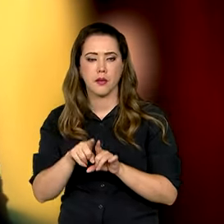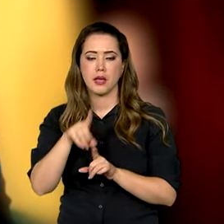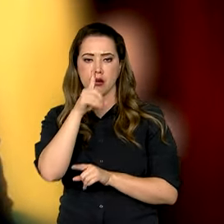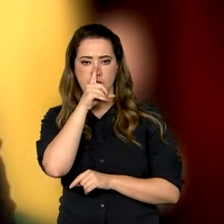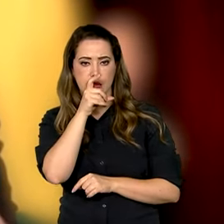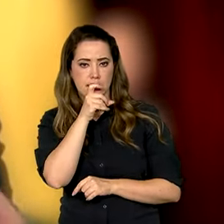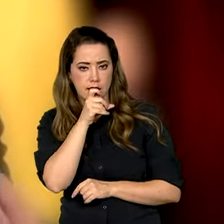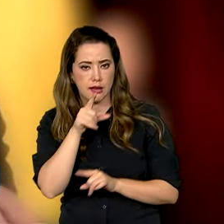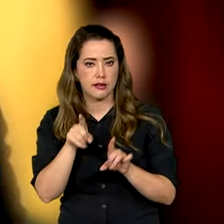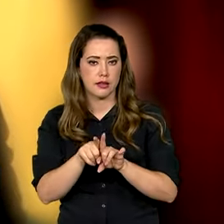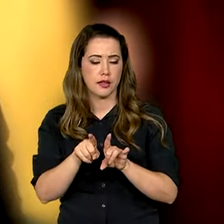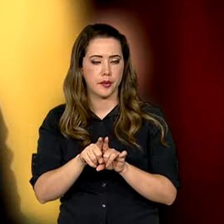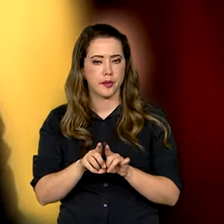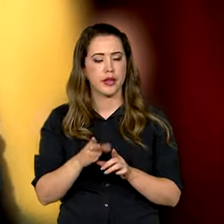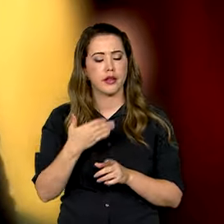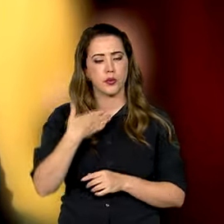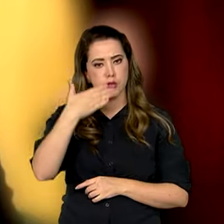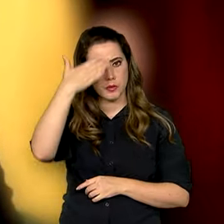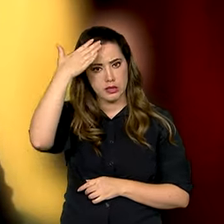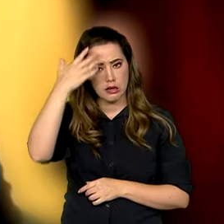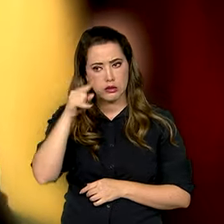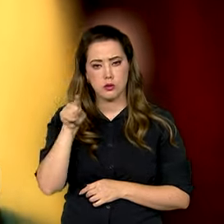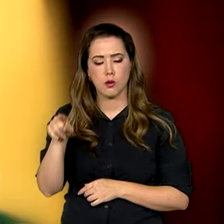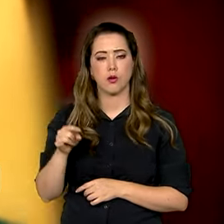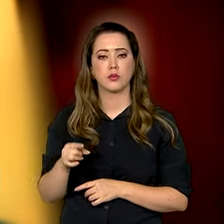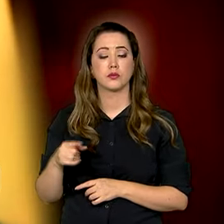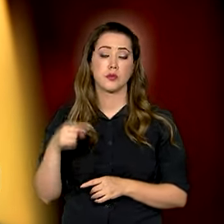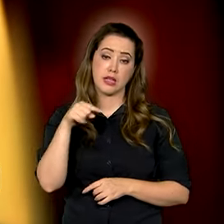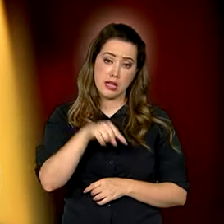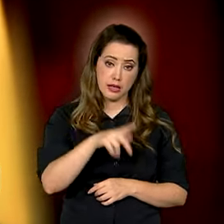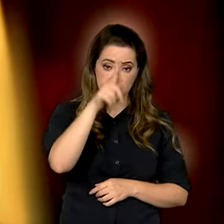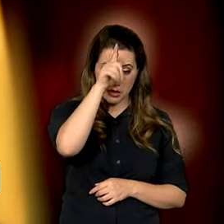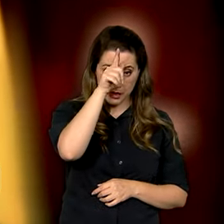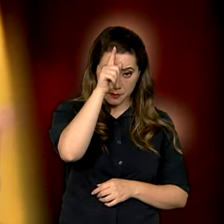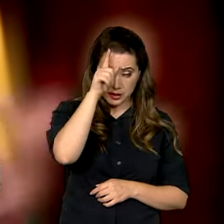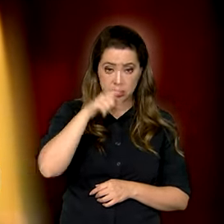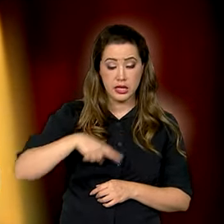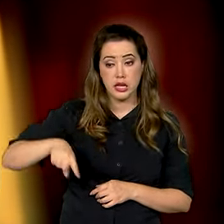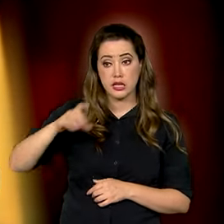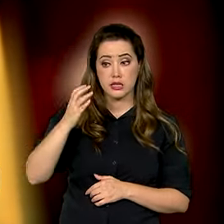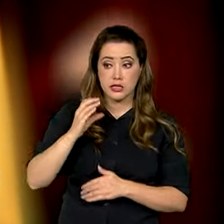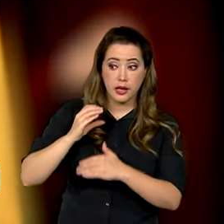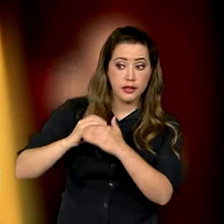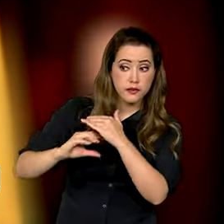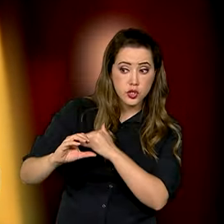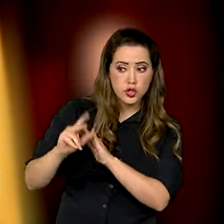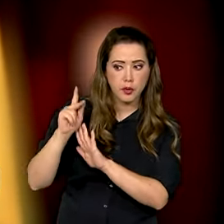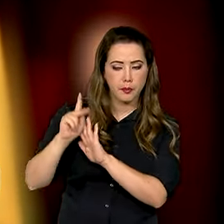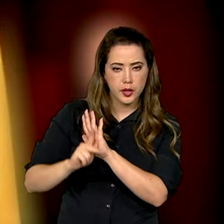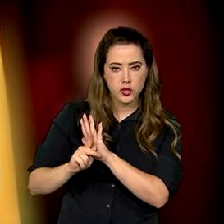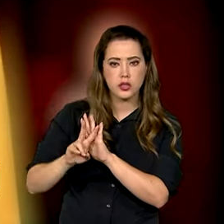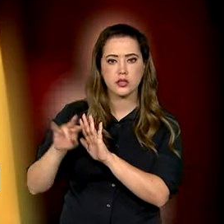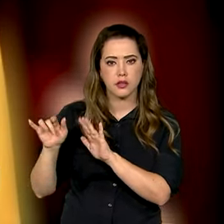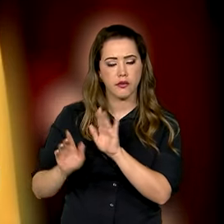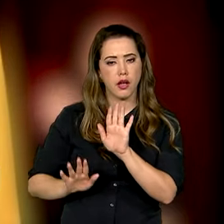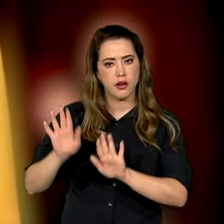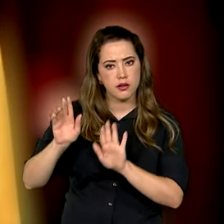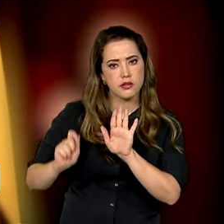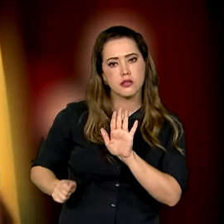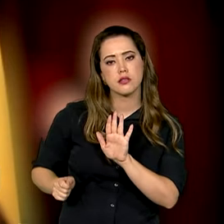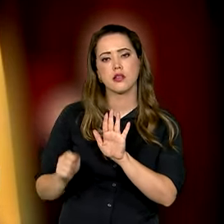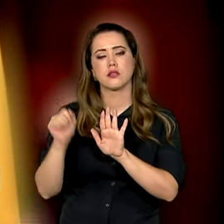Catar, como no Emirados, e aqui na Alemanha, eles querem investir em projetos a serem licitados pelo